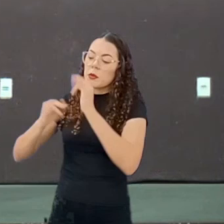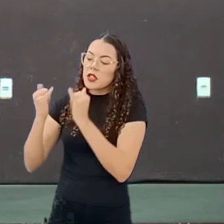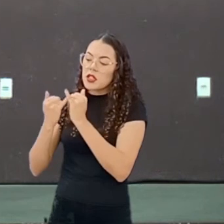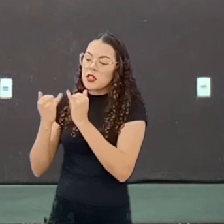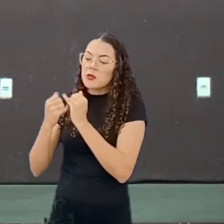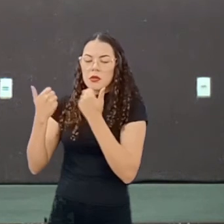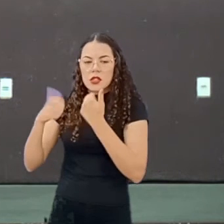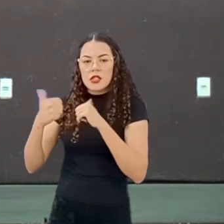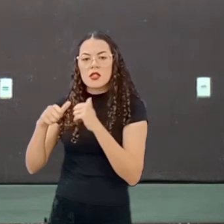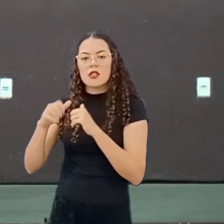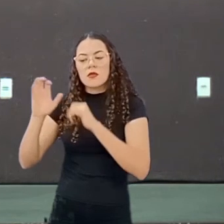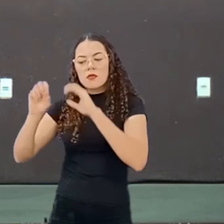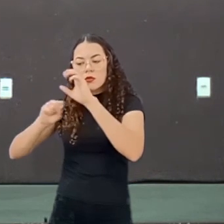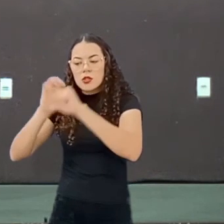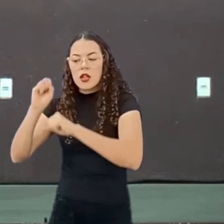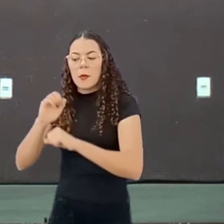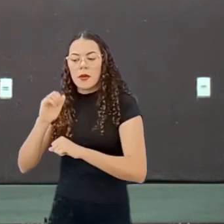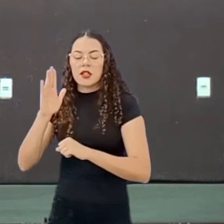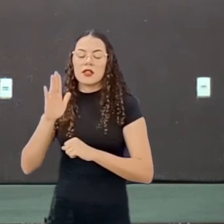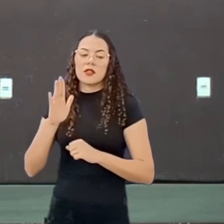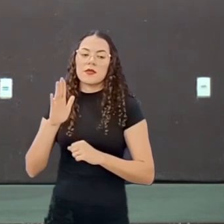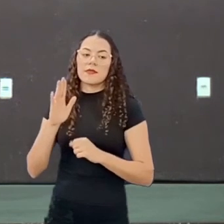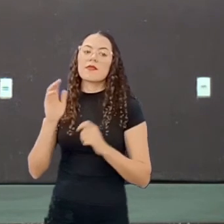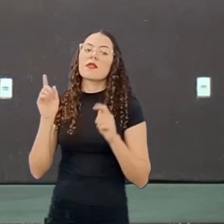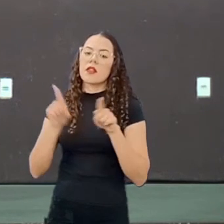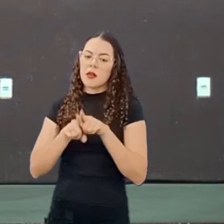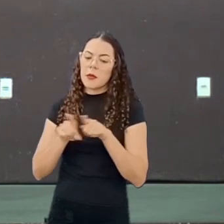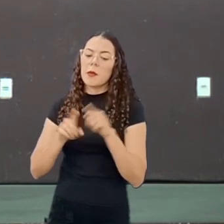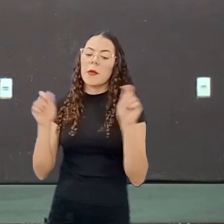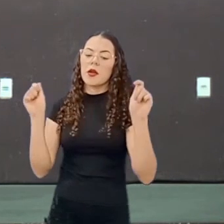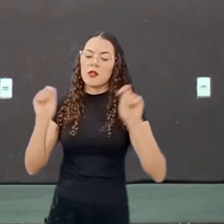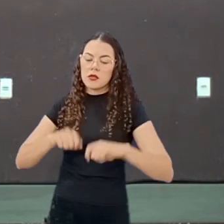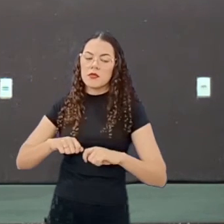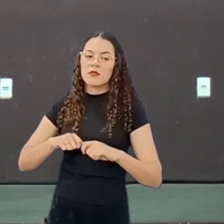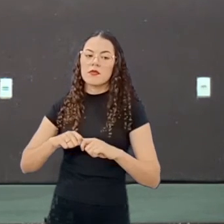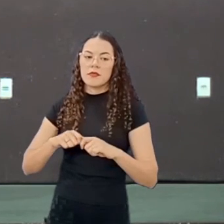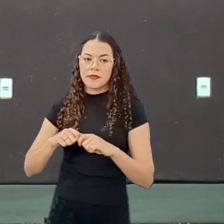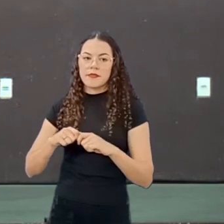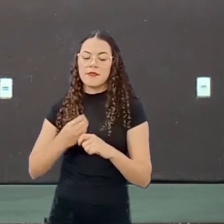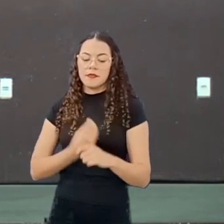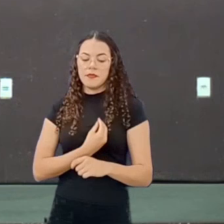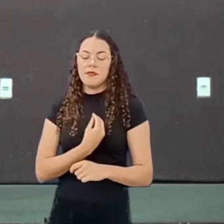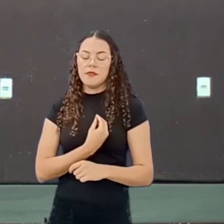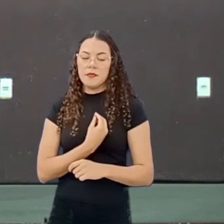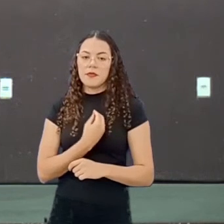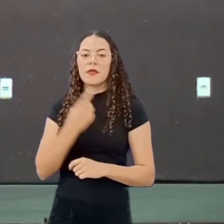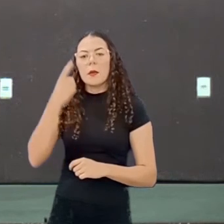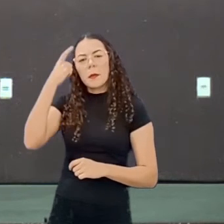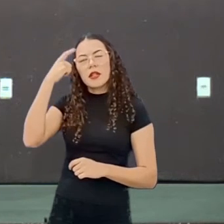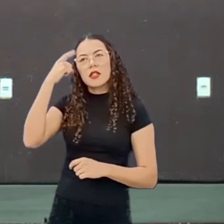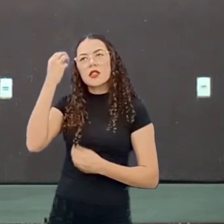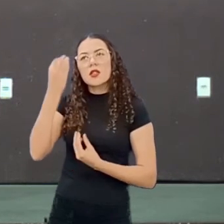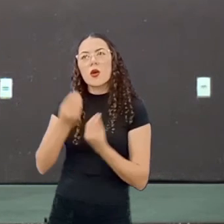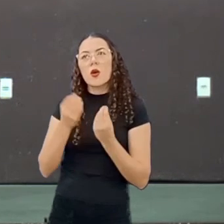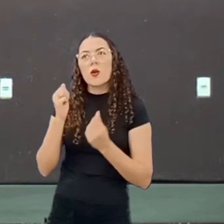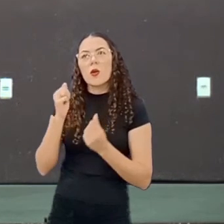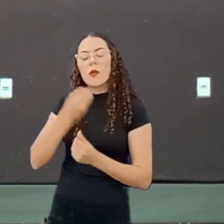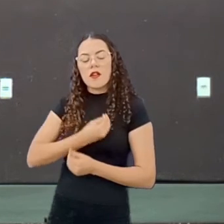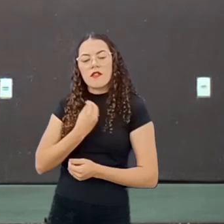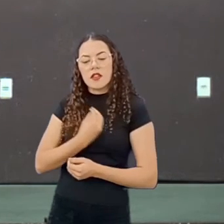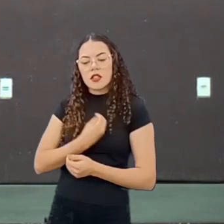vontade de Deus? É possível também que você esteja nesse estágio da tua vida. Pense como você tem vivido a sua